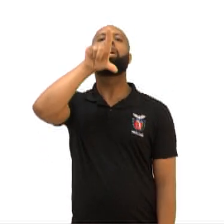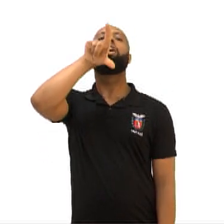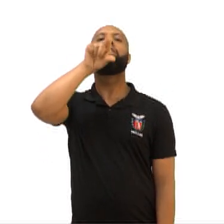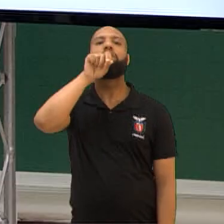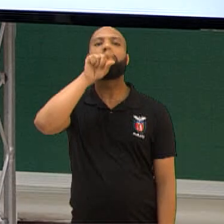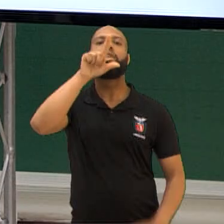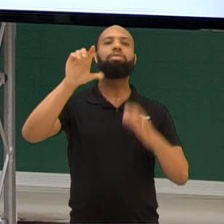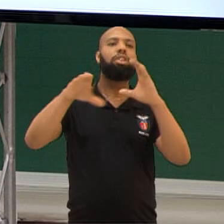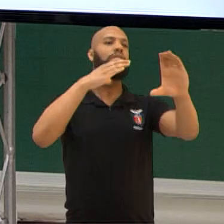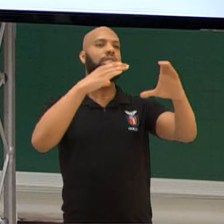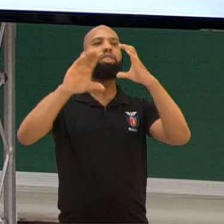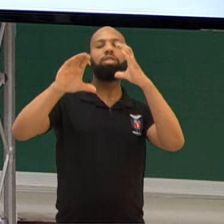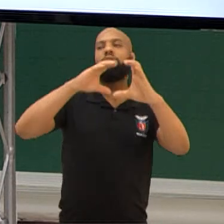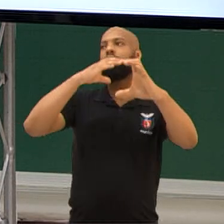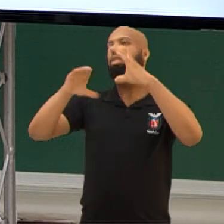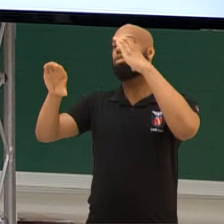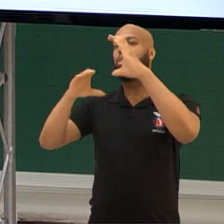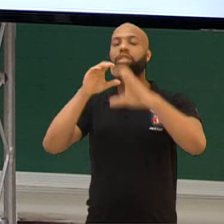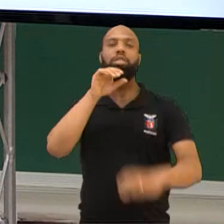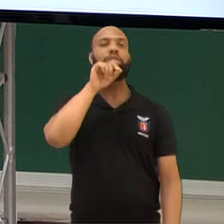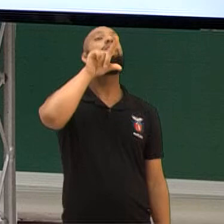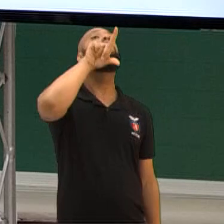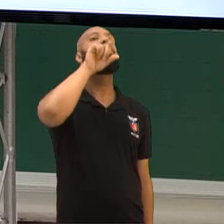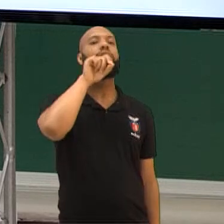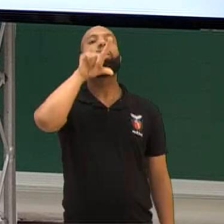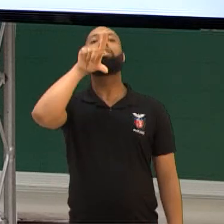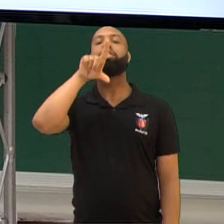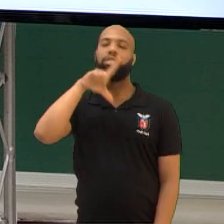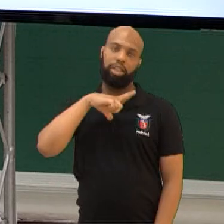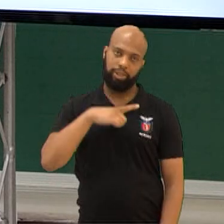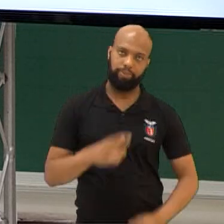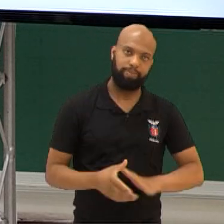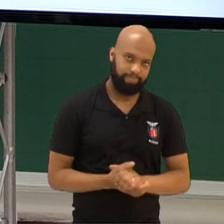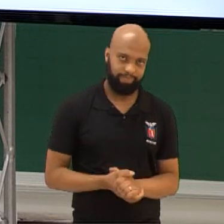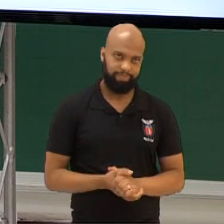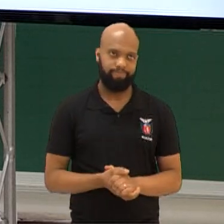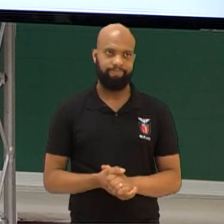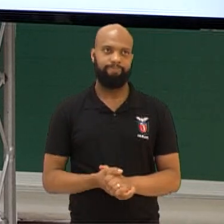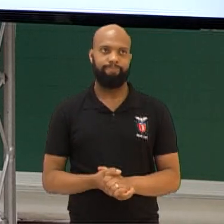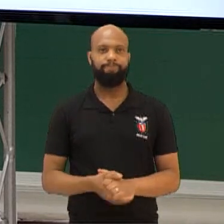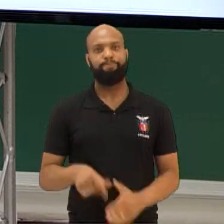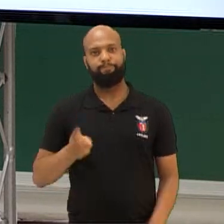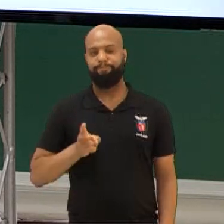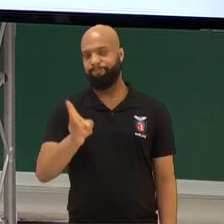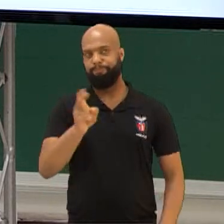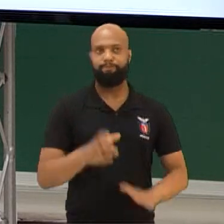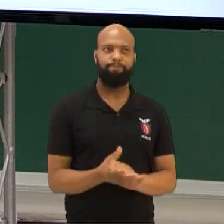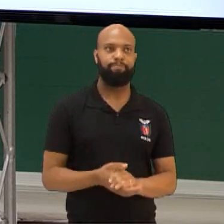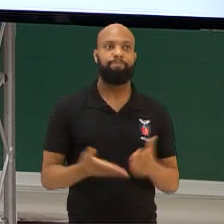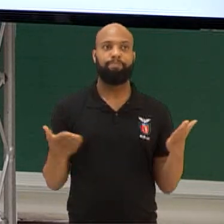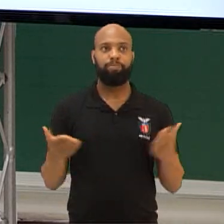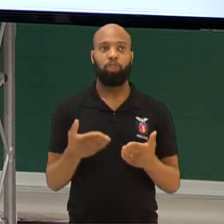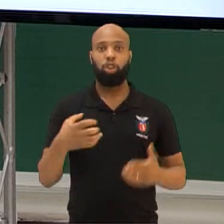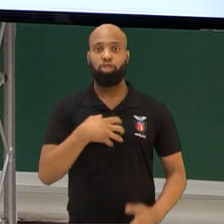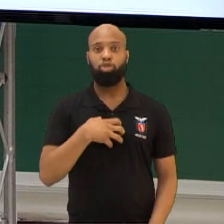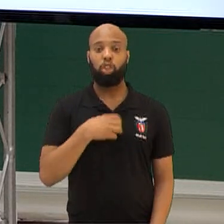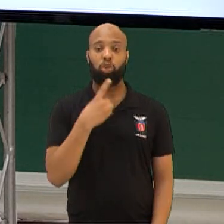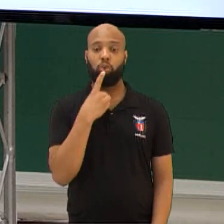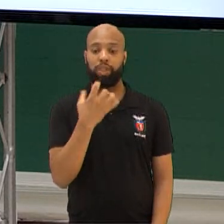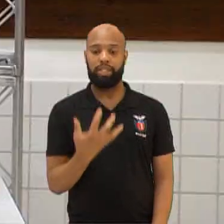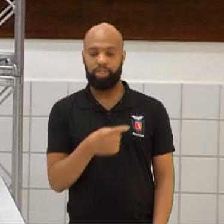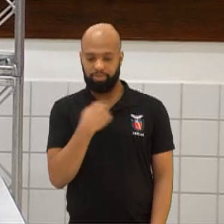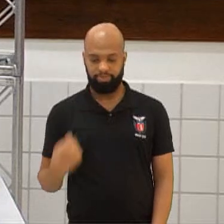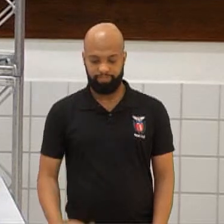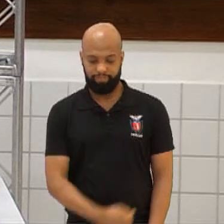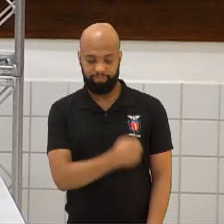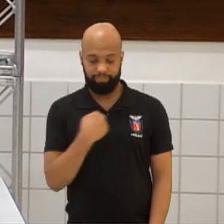cantar, é por conta da presença da siringe. Tá? Então, vamos prosseguindo. Sistema circulatório.